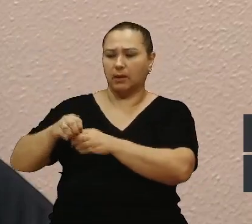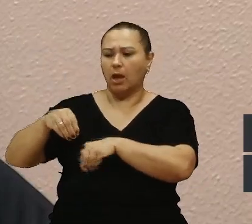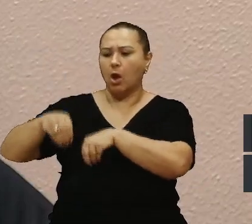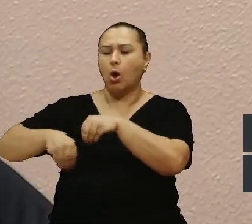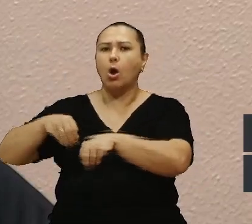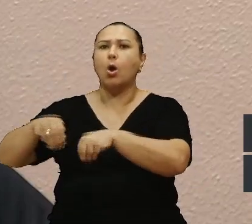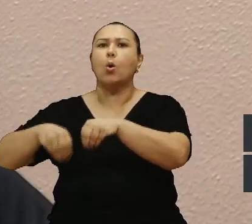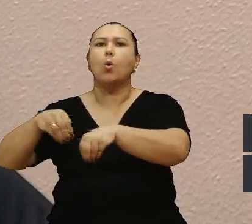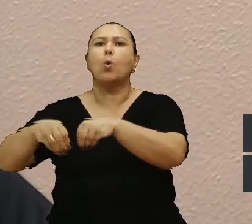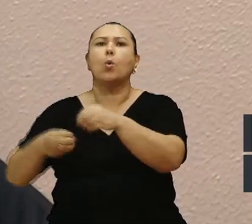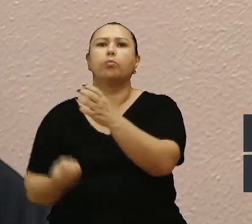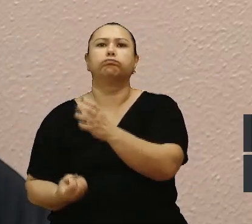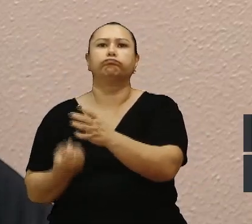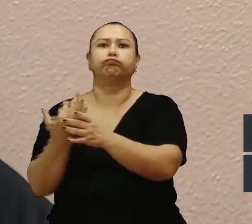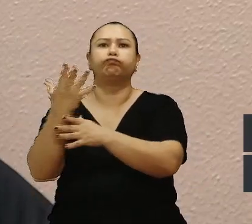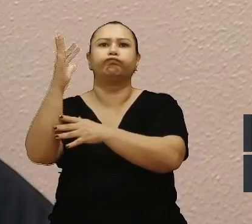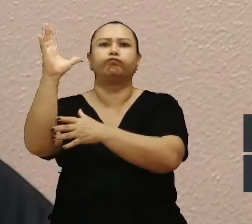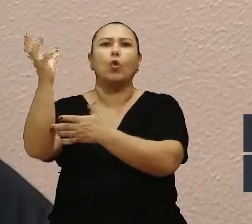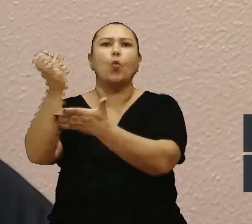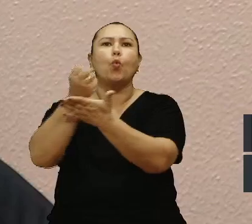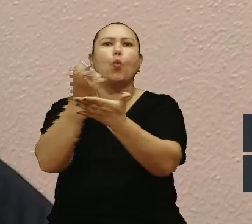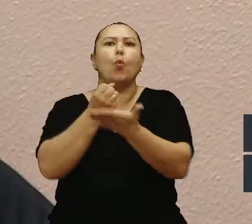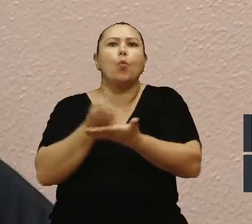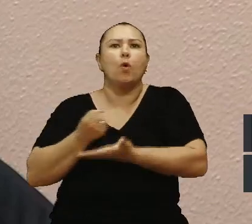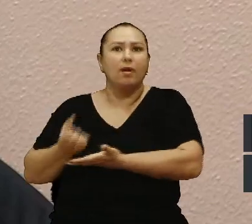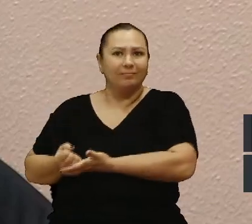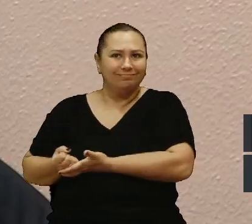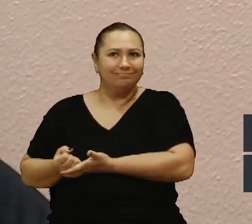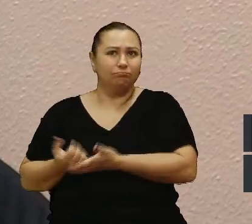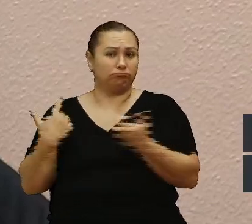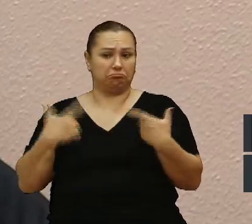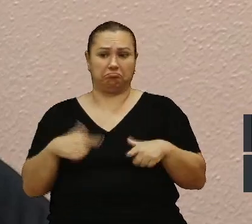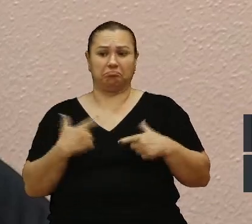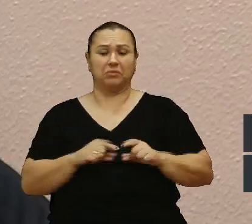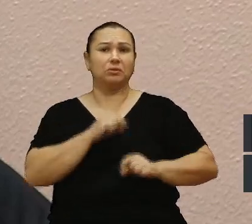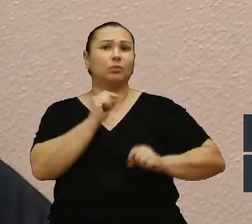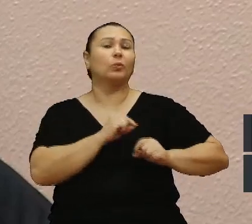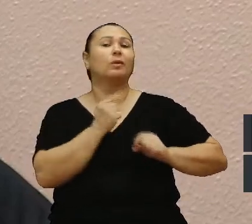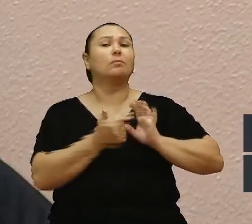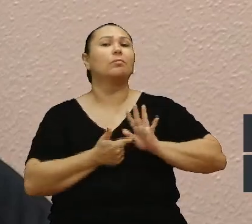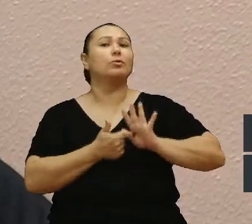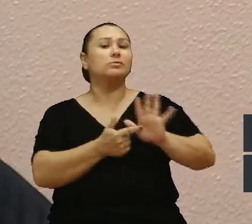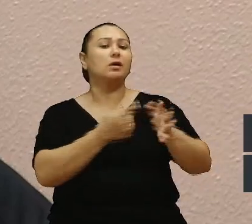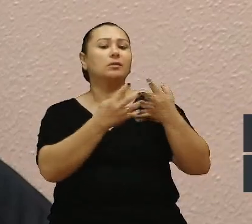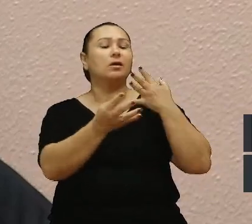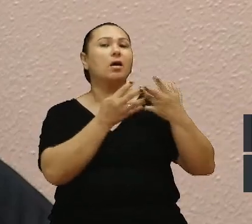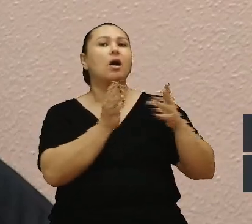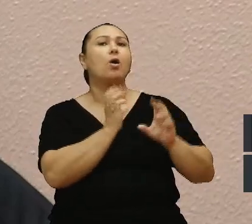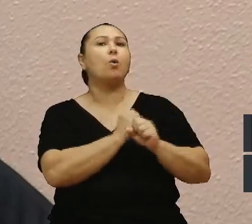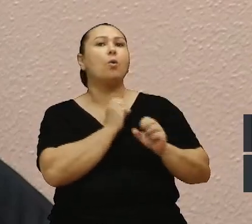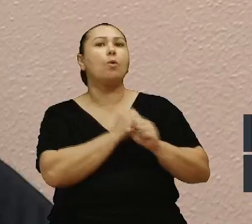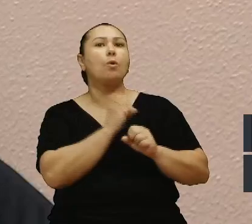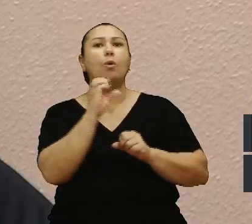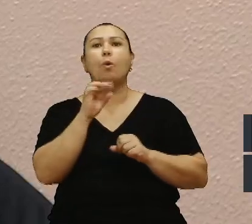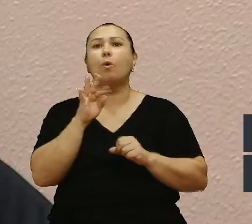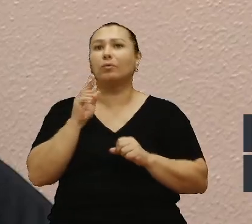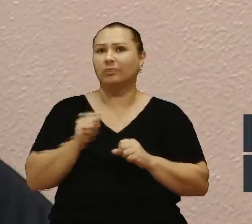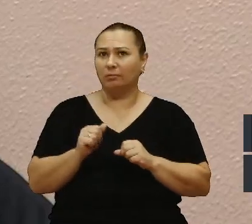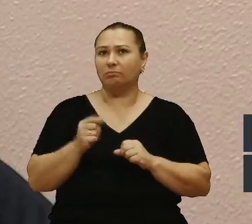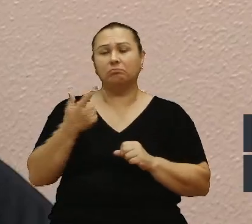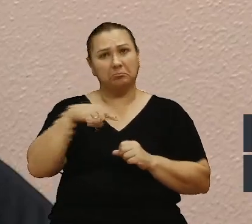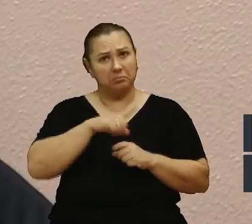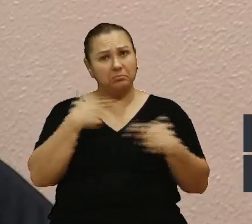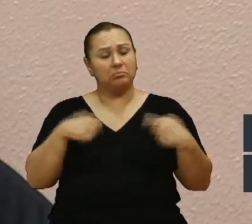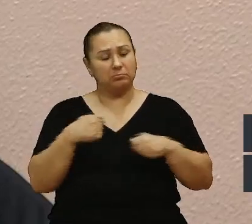não tivemos a prestação de contas da Festa das Colheitas. Quando a gente passa a prestar contas desses importantes eventos, a gente também vai dar credibilidade